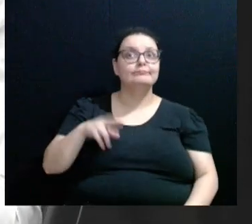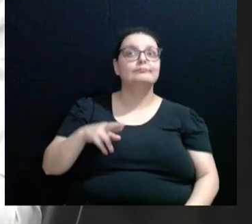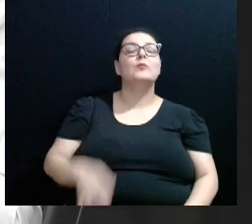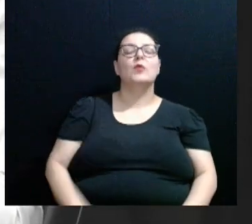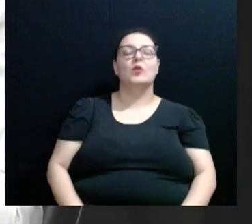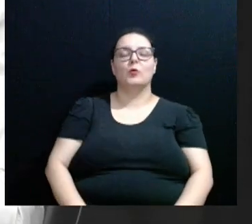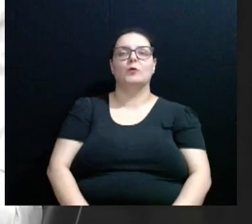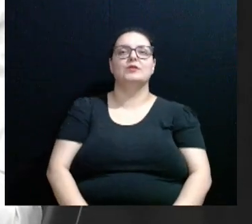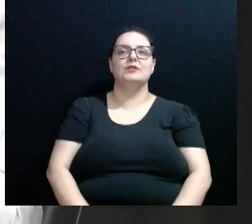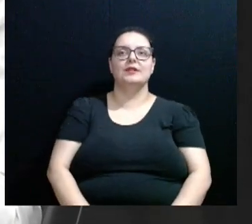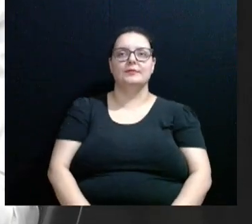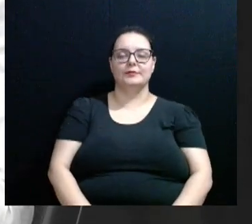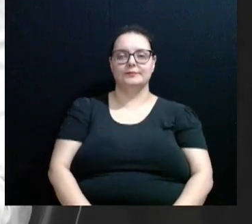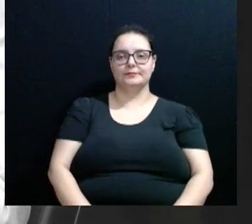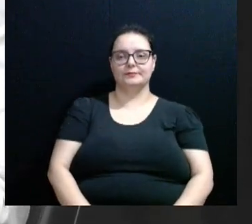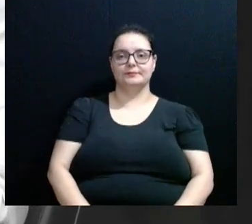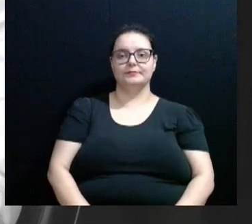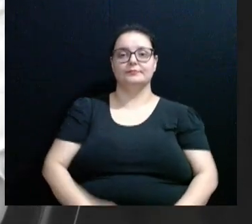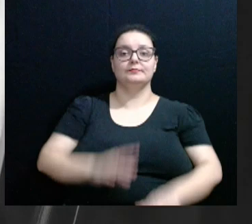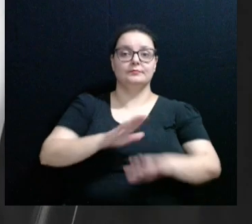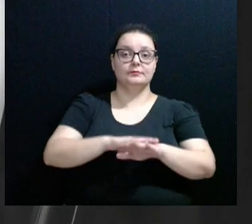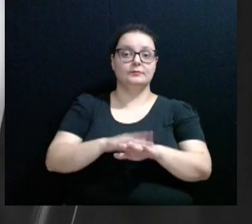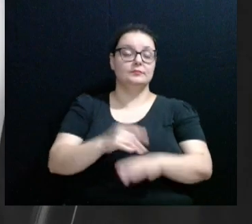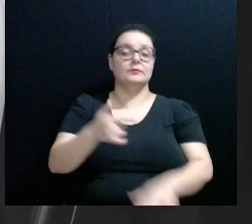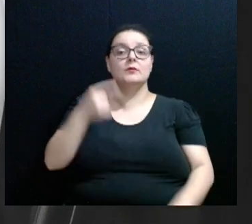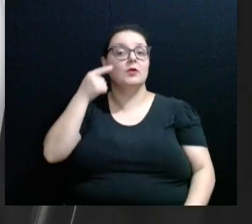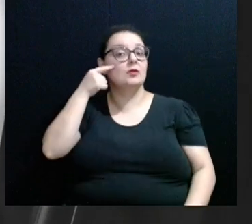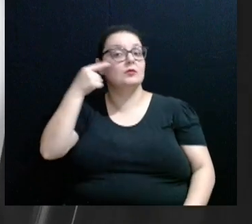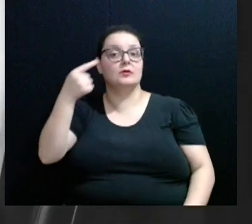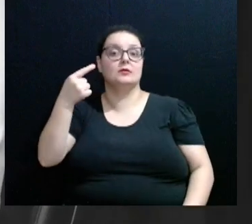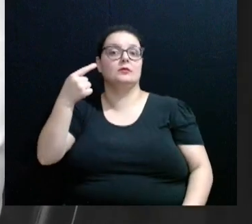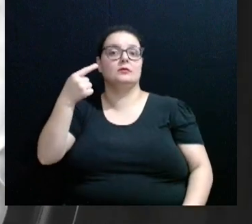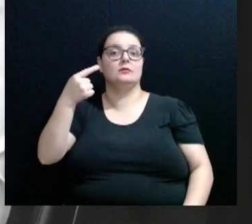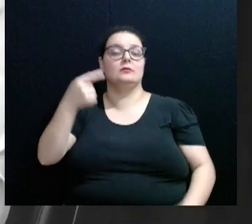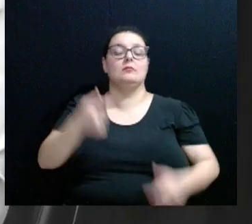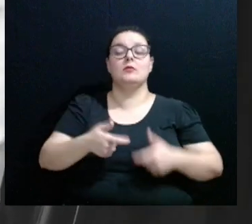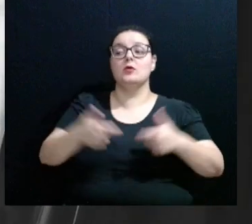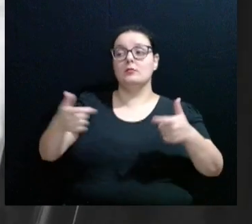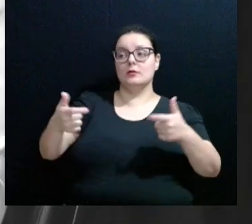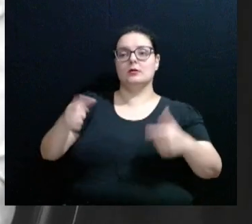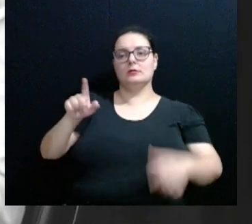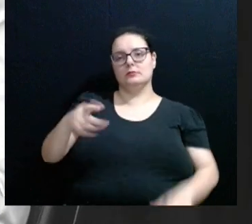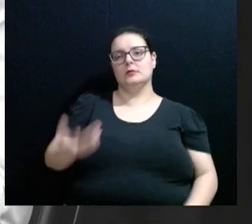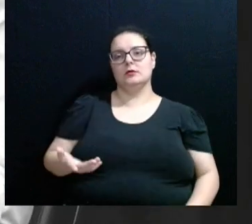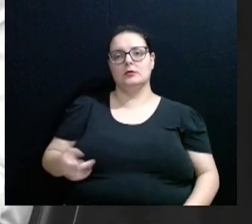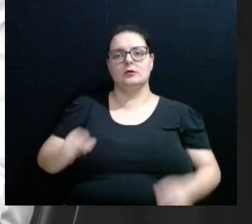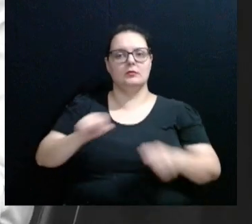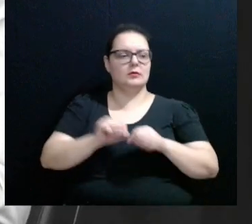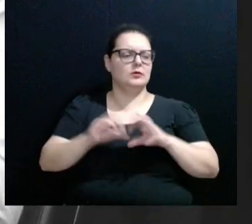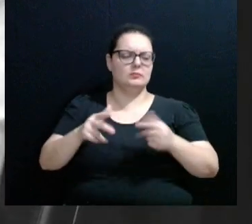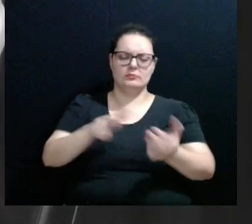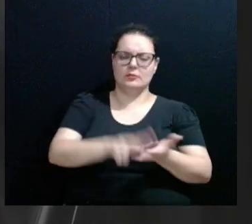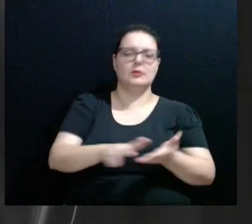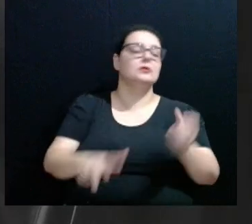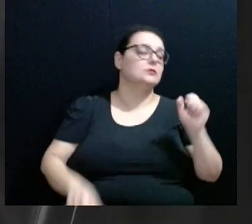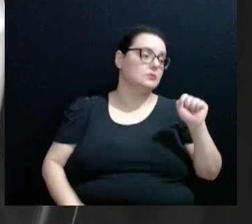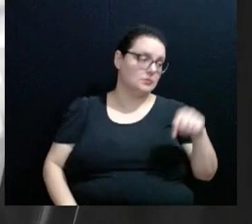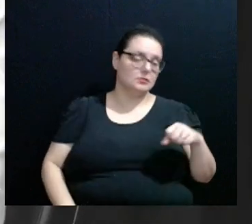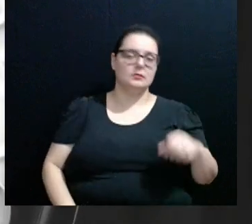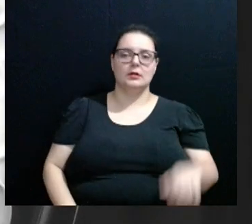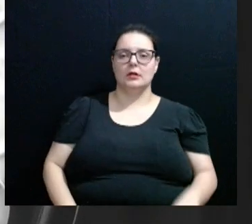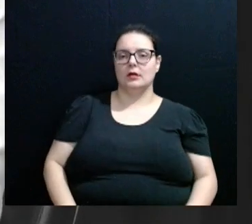era uma ação que eu não tinha noção da grandeza que era. Sim. E a gente fez toda essa regulação, desde ainda não